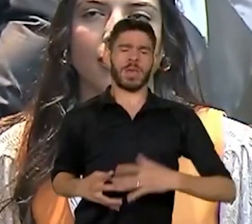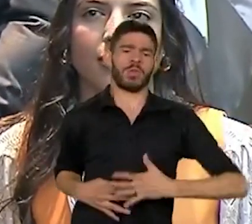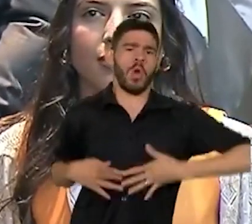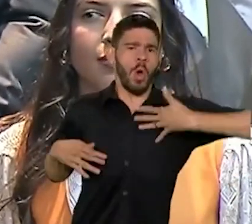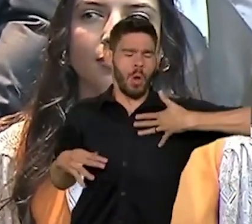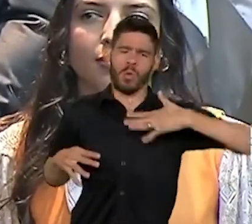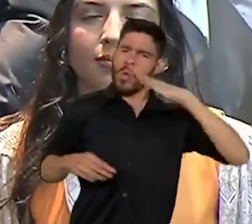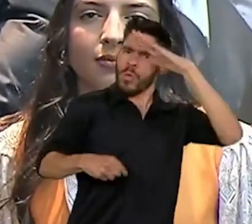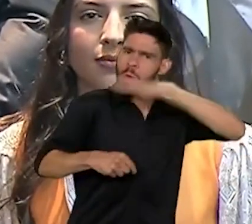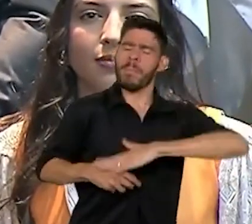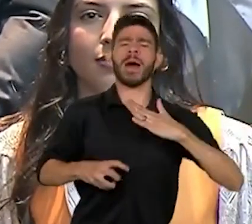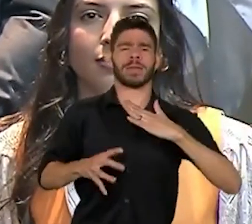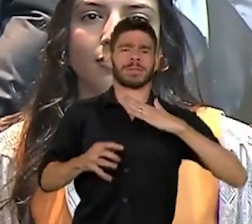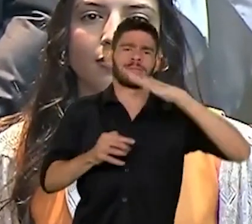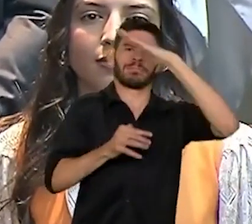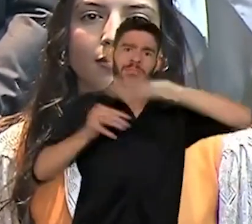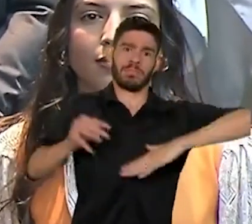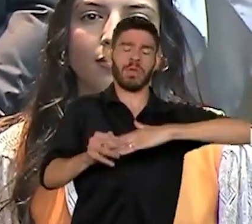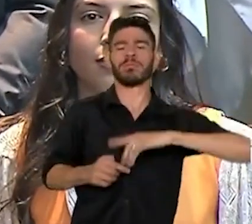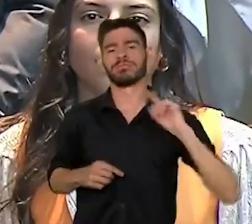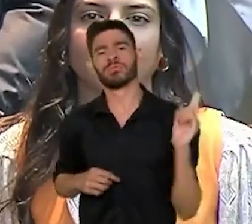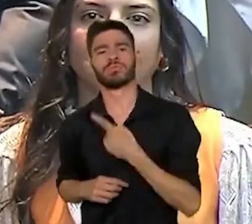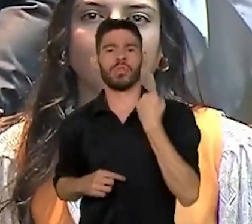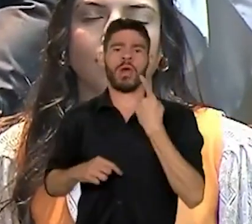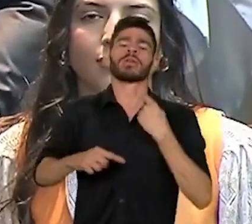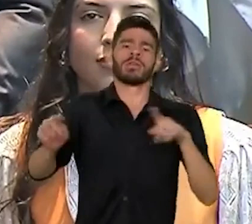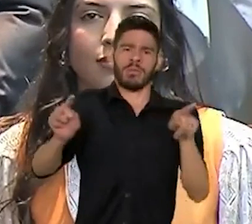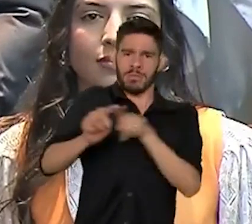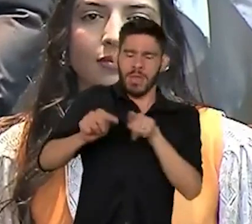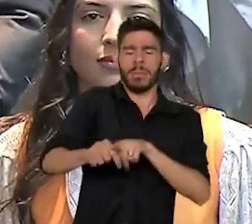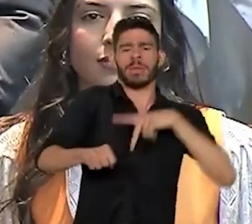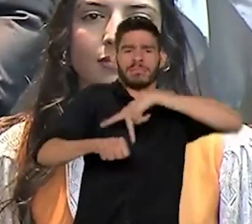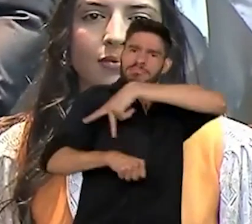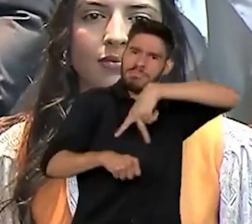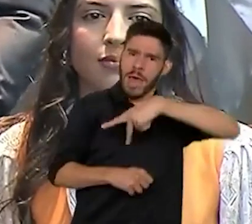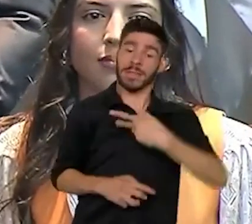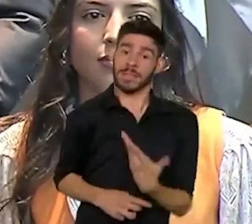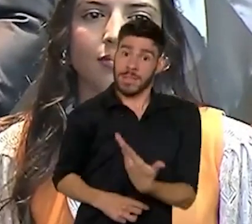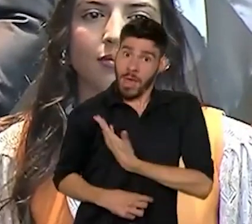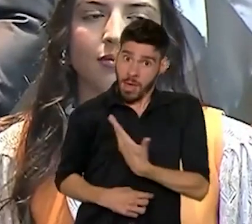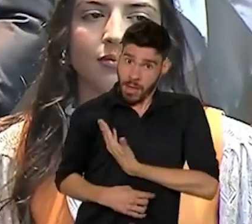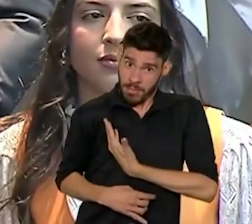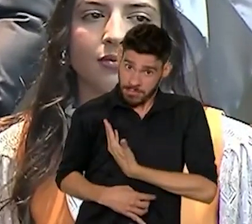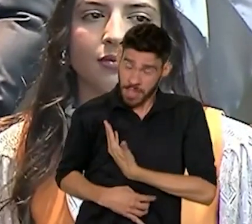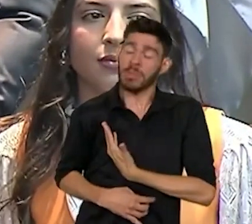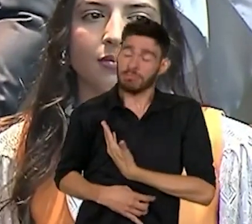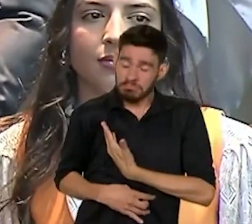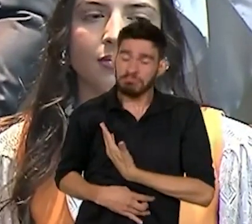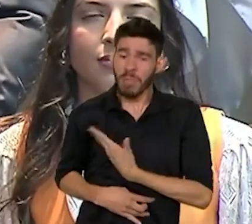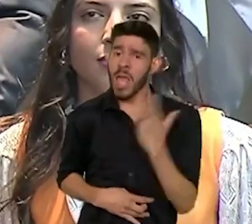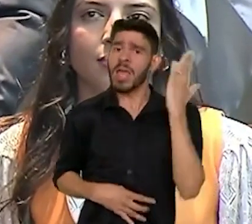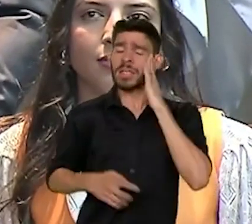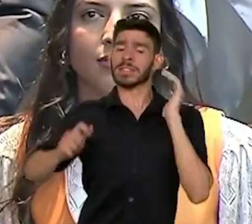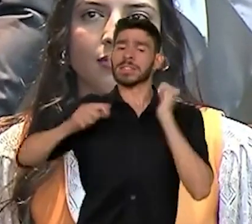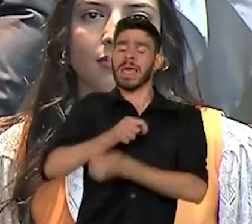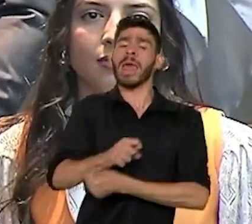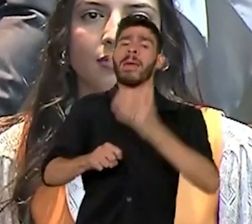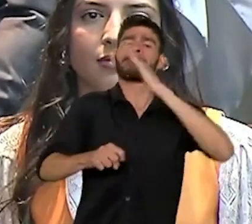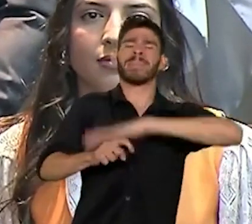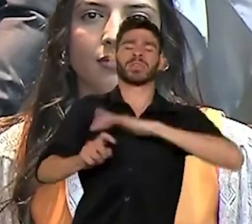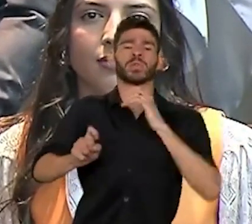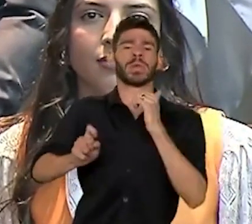ainda mais os nossos atletas e o nosso país. Meus amigos, eu sei bem que o esporte vai muito além do